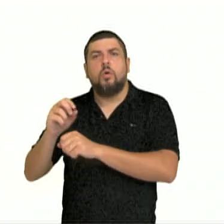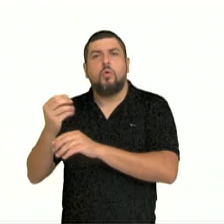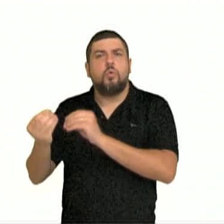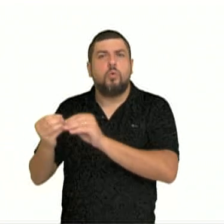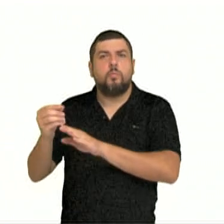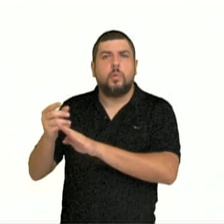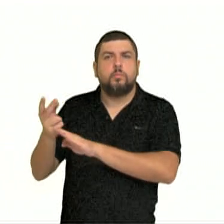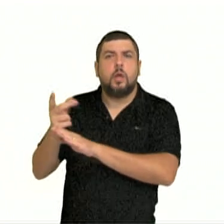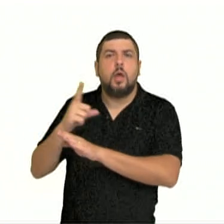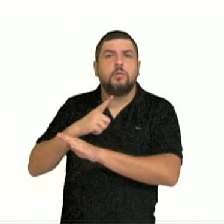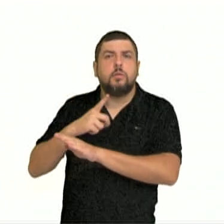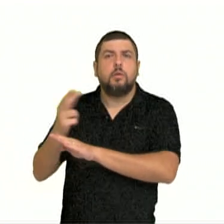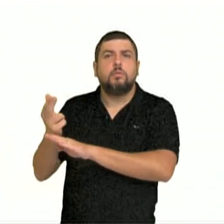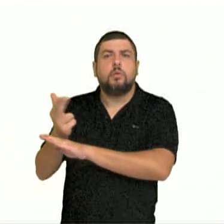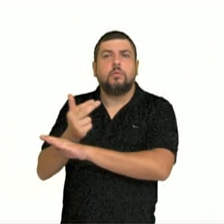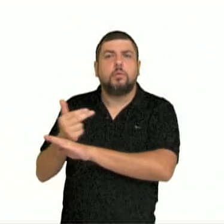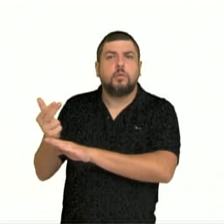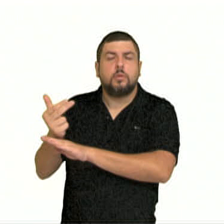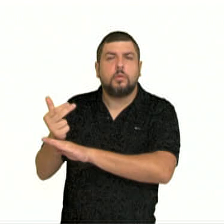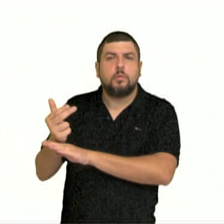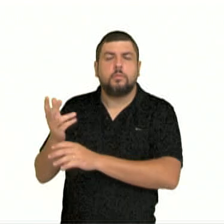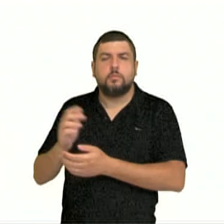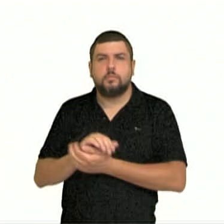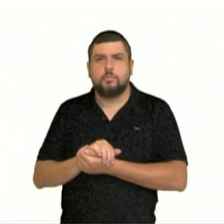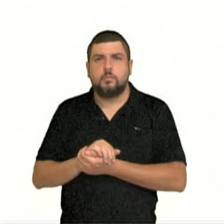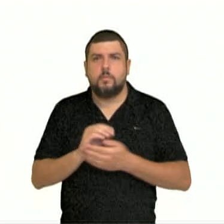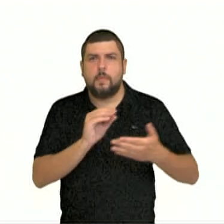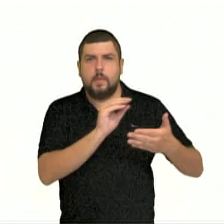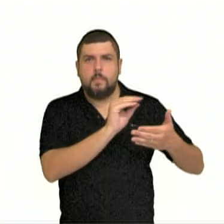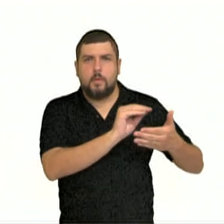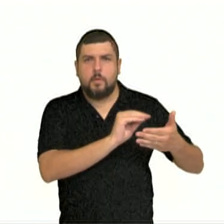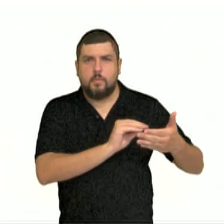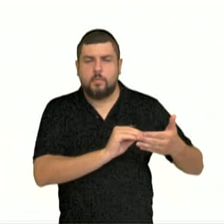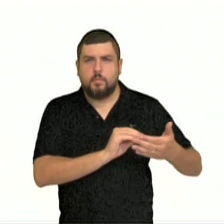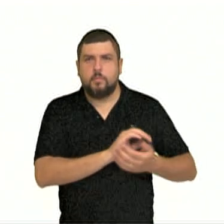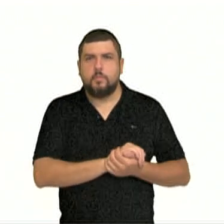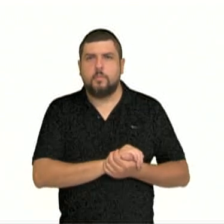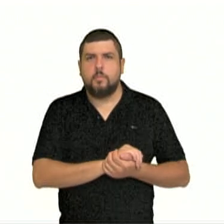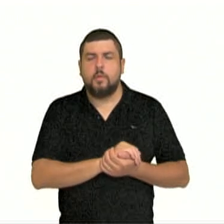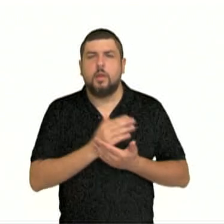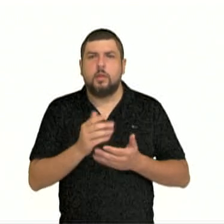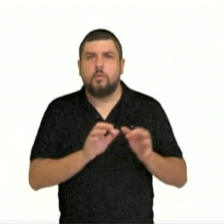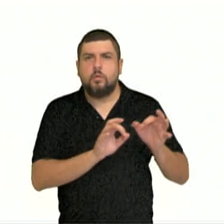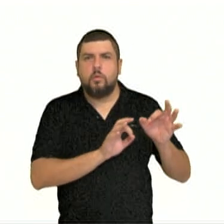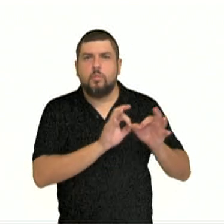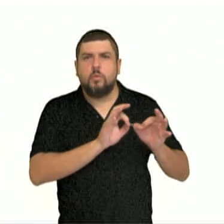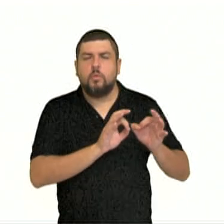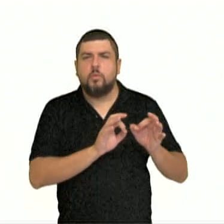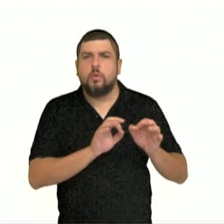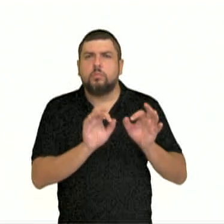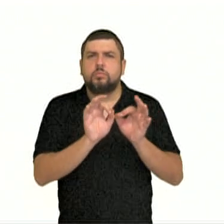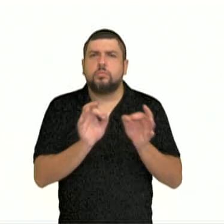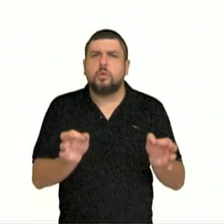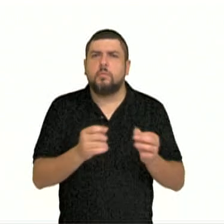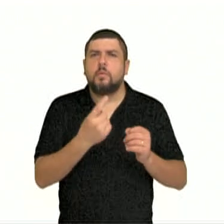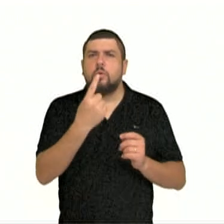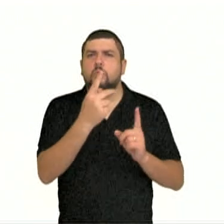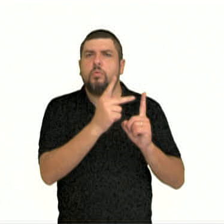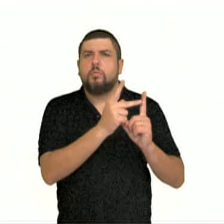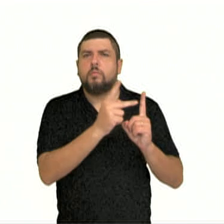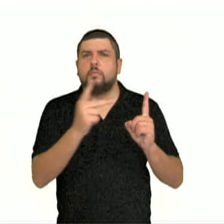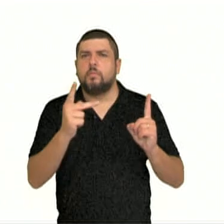imagem, o tipo de capa. E aí, organizar uma apresentação de um parágrafo de mais ou